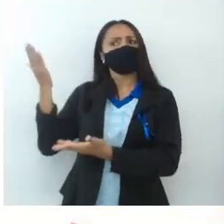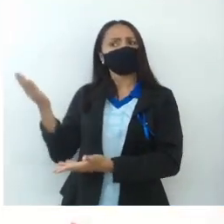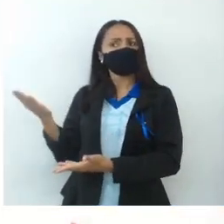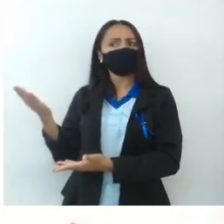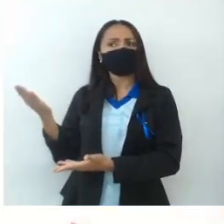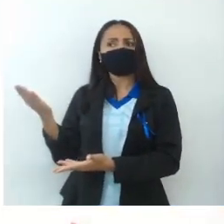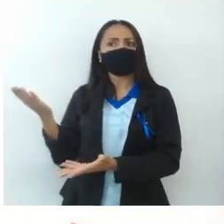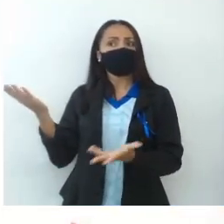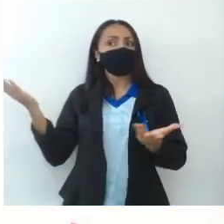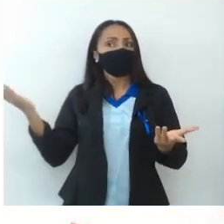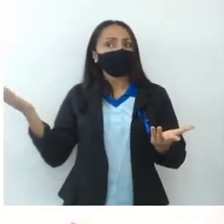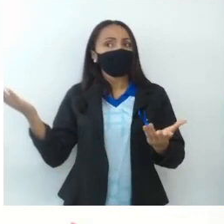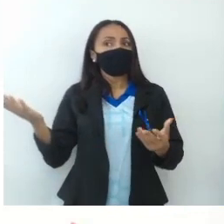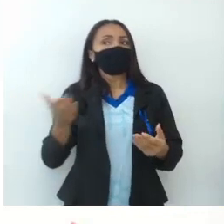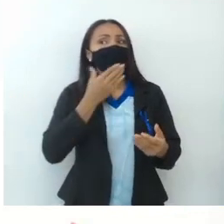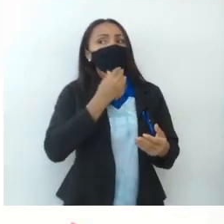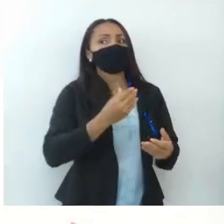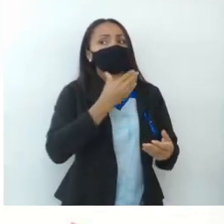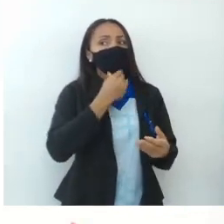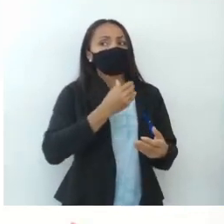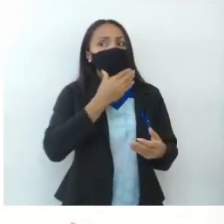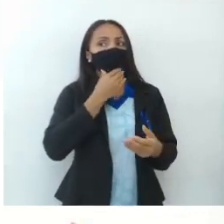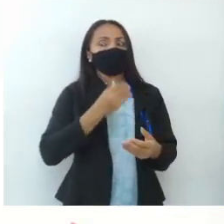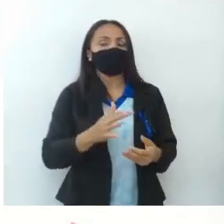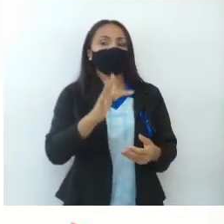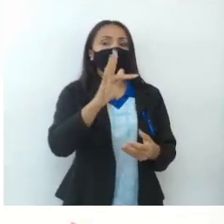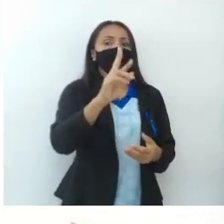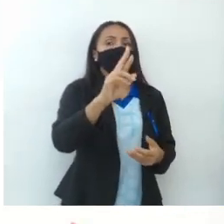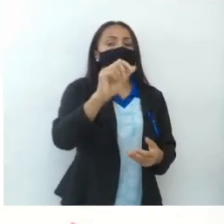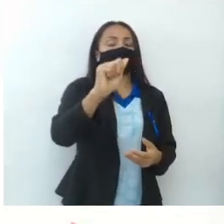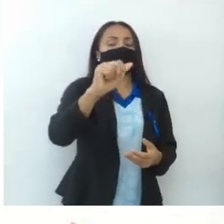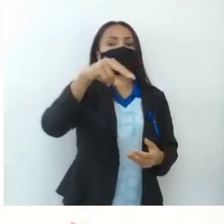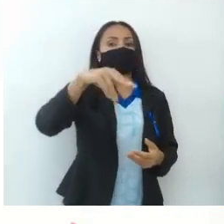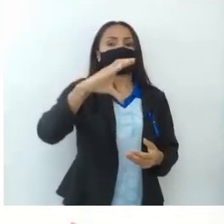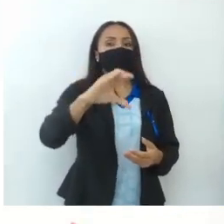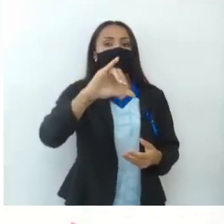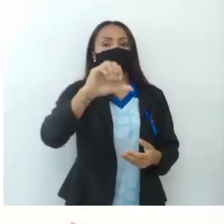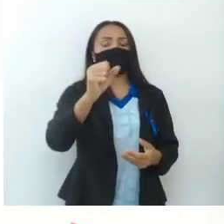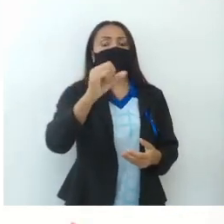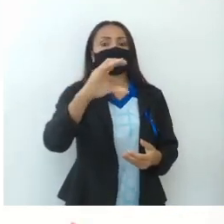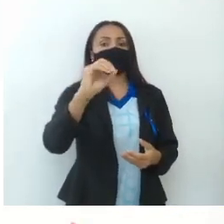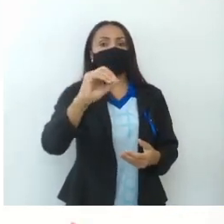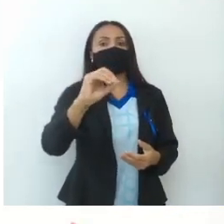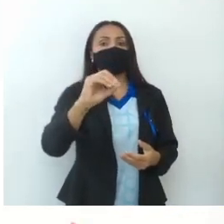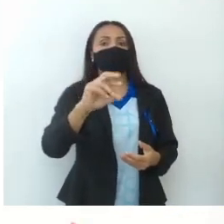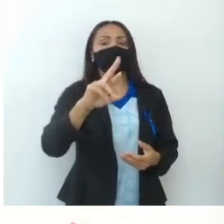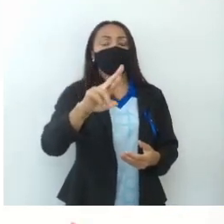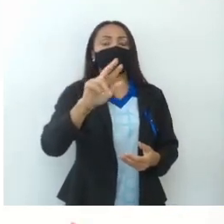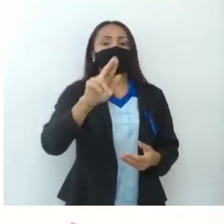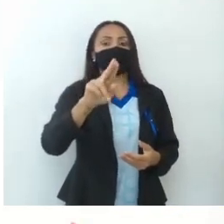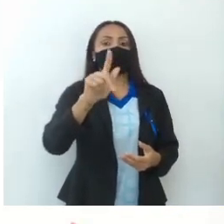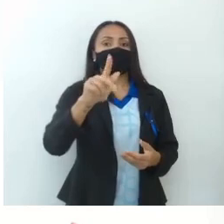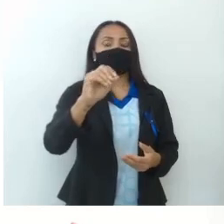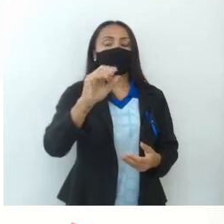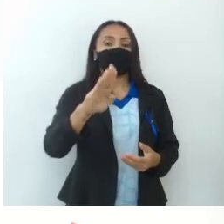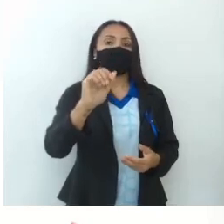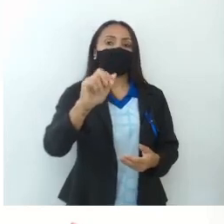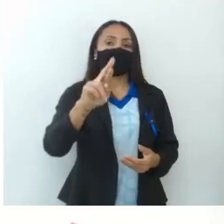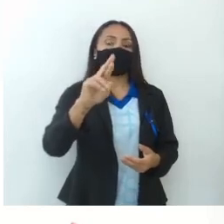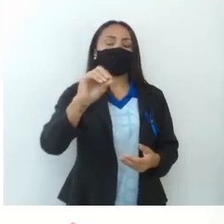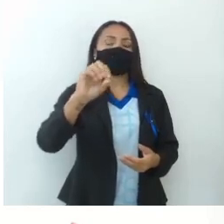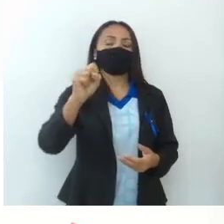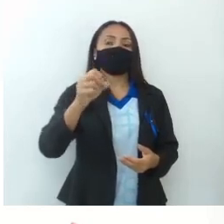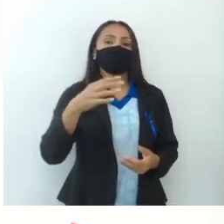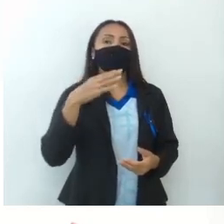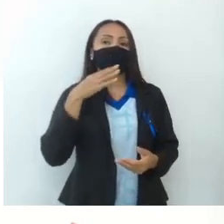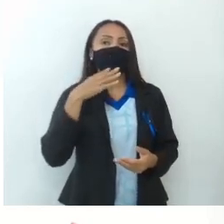Esse rapaz, pessoal, é Francisco Rego Barros. Francisco Rego Barros é conhecido como Conde da Boa Vista. Não